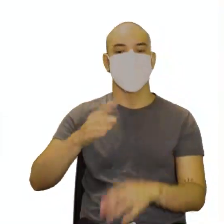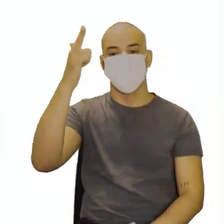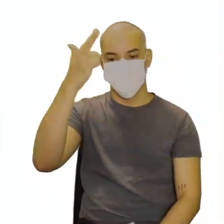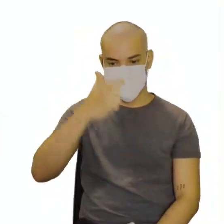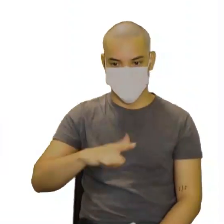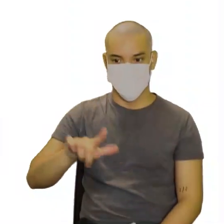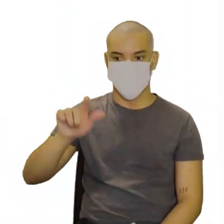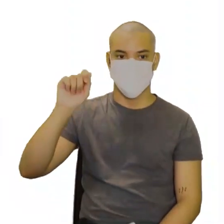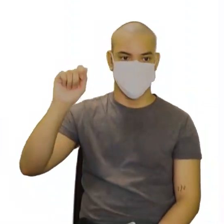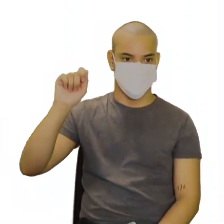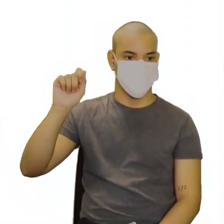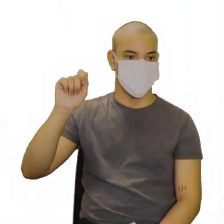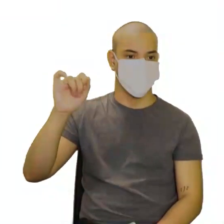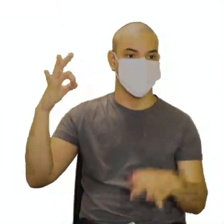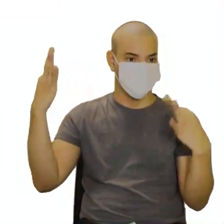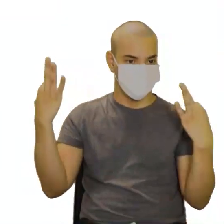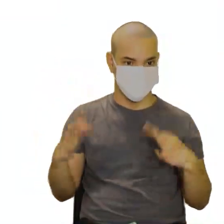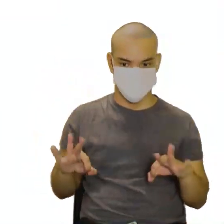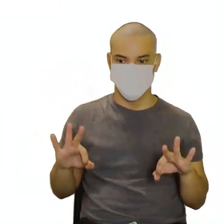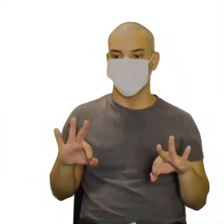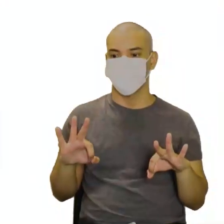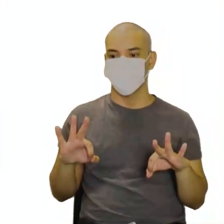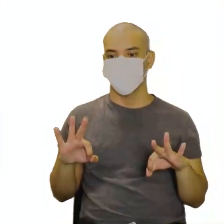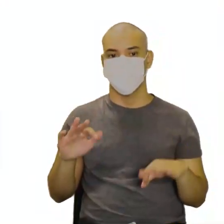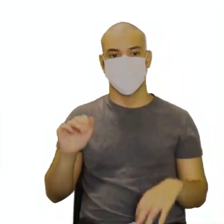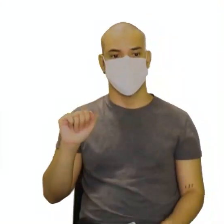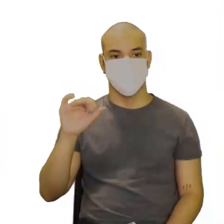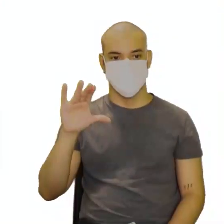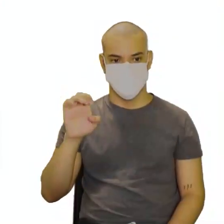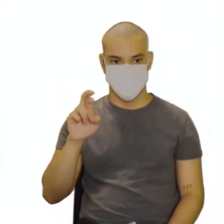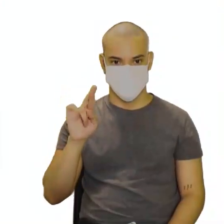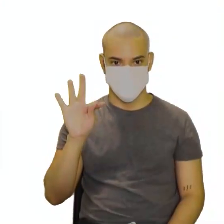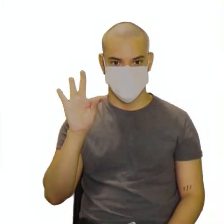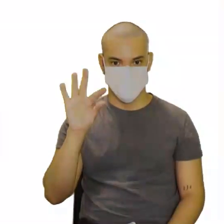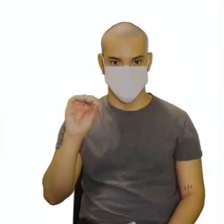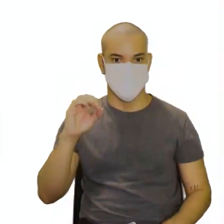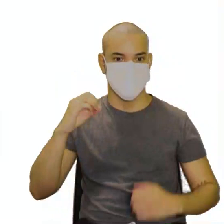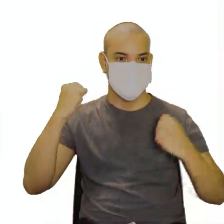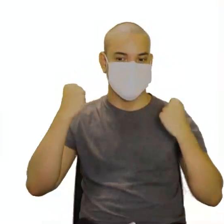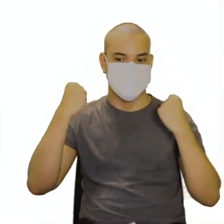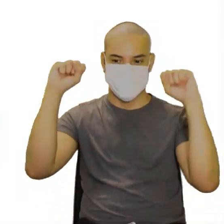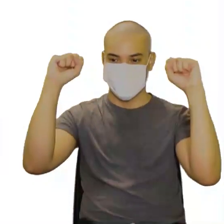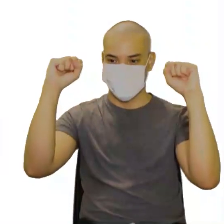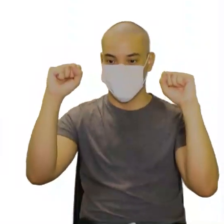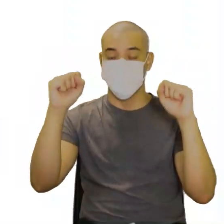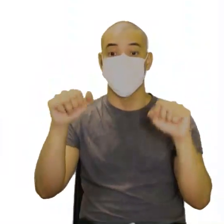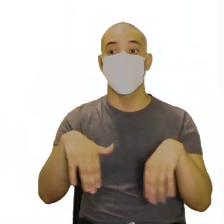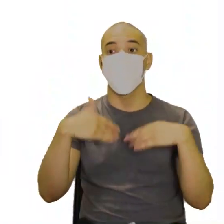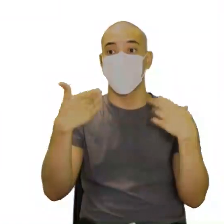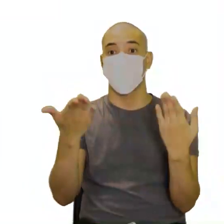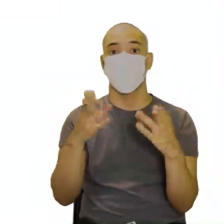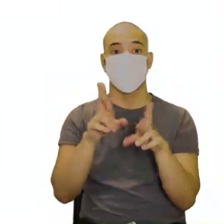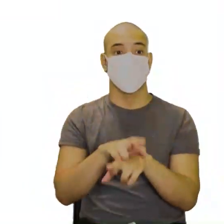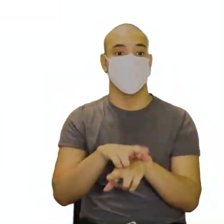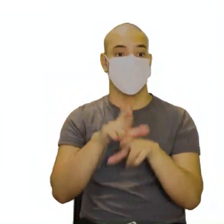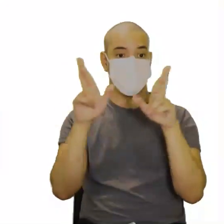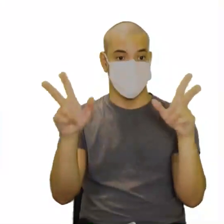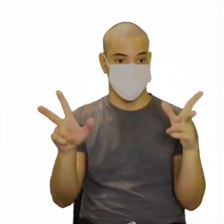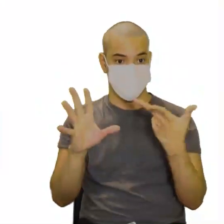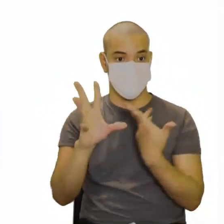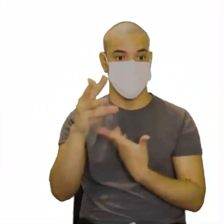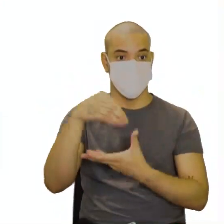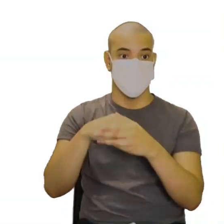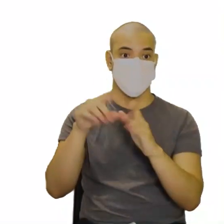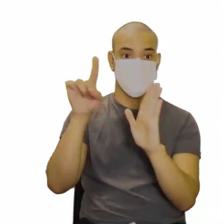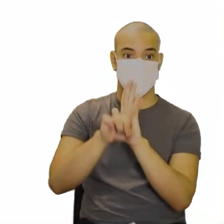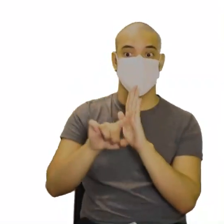novo a letra A de acerto, ok? Galerinha, olha só. Qual é a diferença dessa